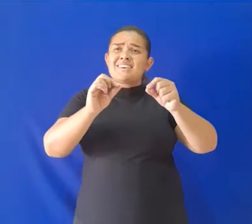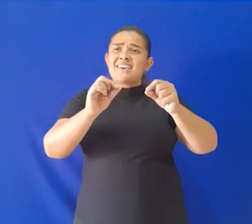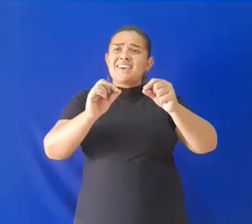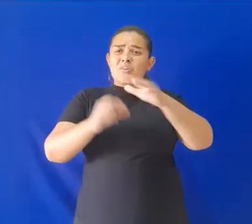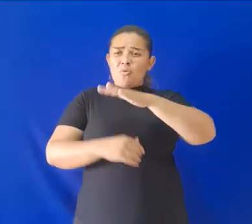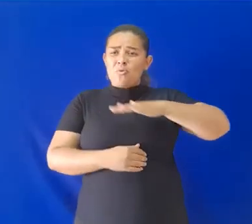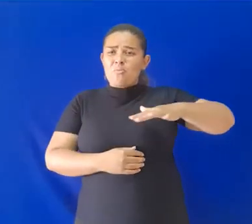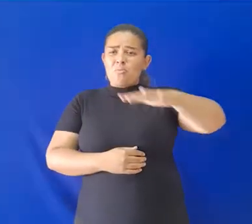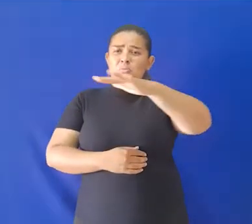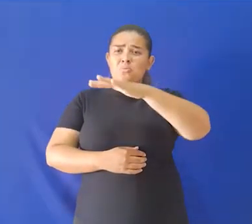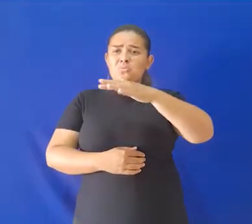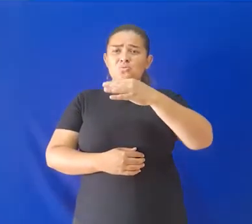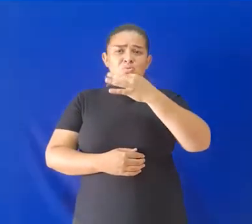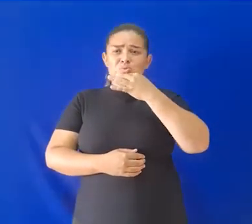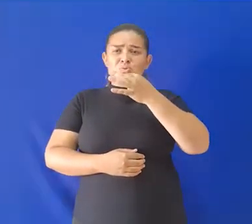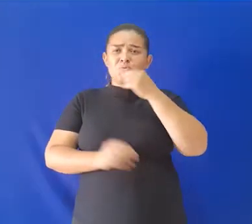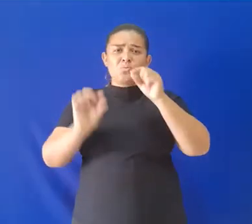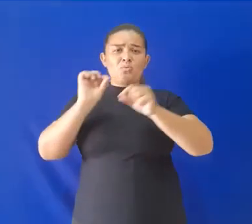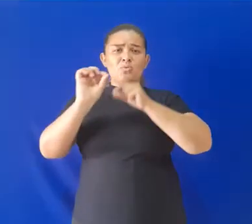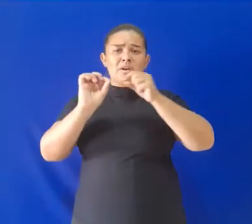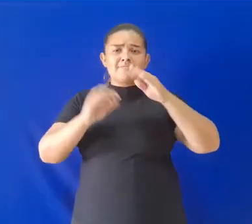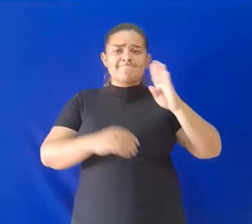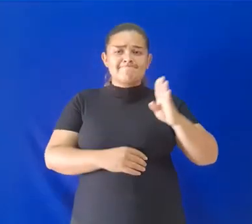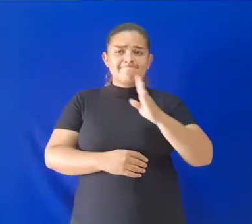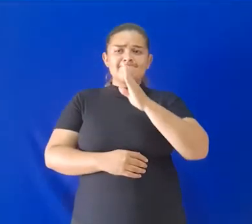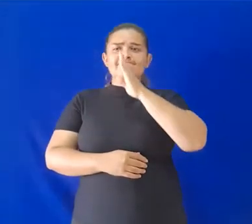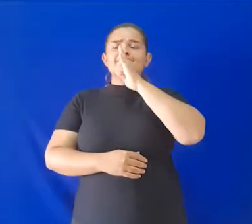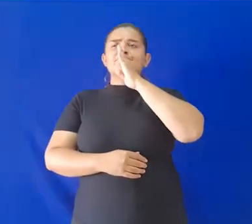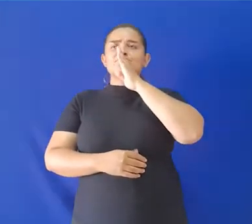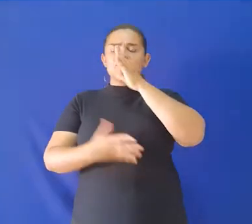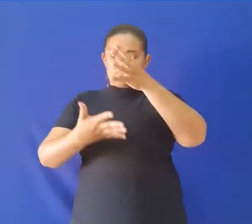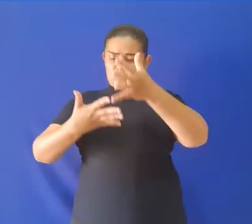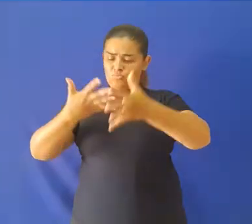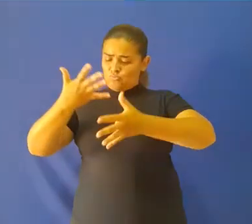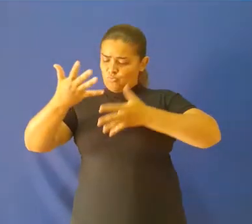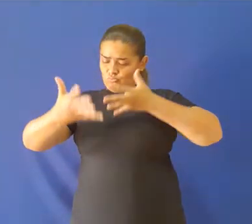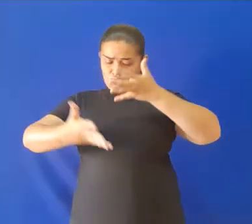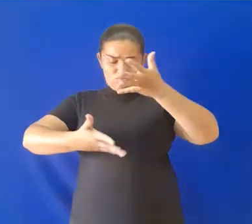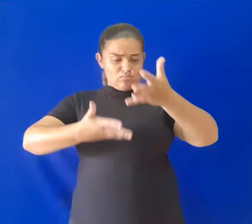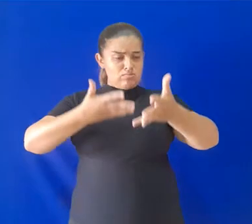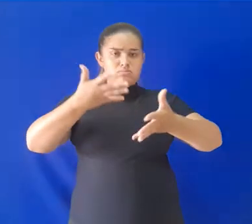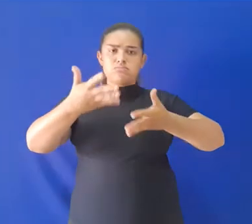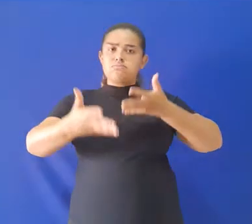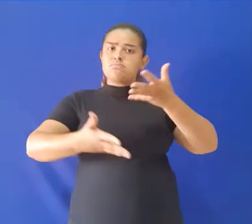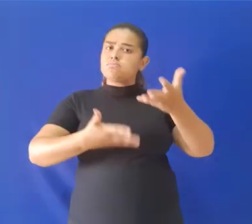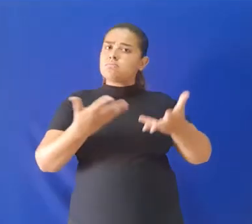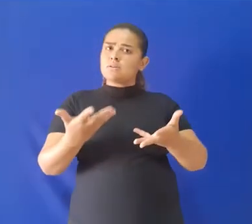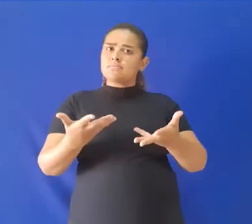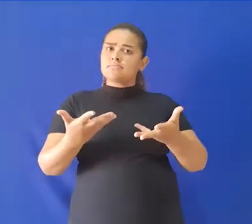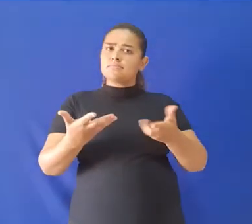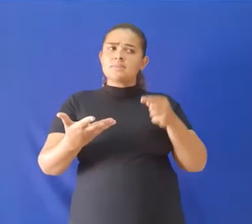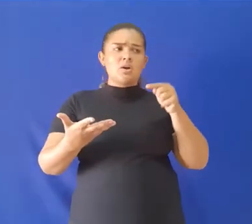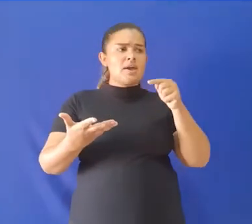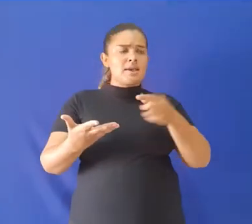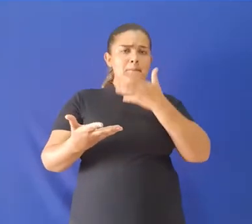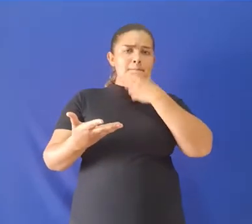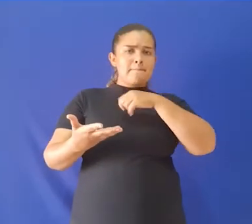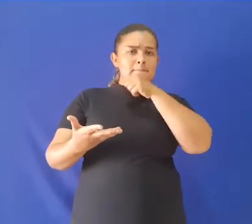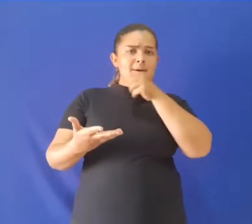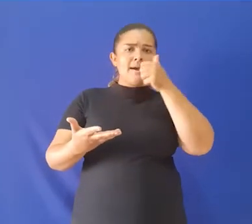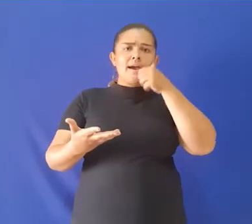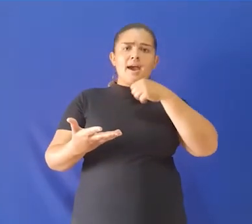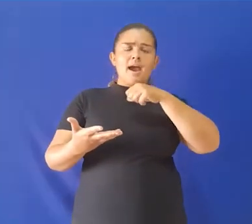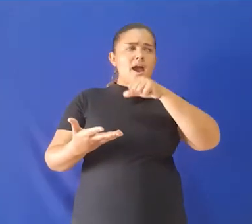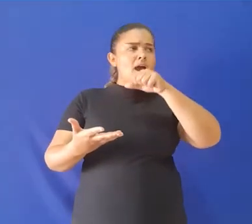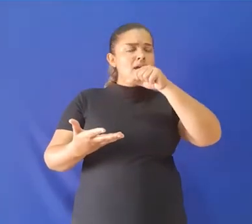para um mundo onde eles não conhecem, que é o mundo do silêncio, né? O mundo da surdez.